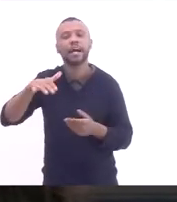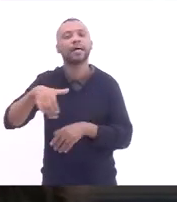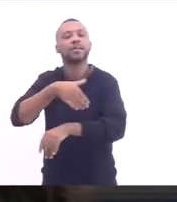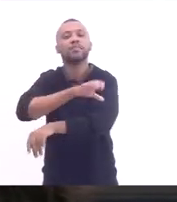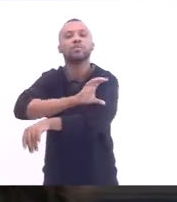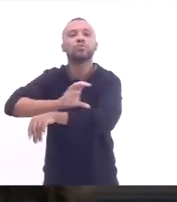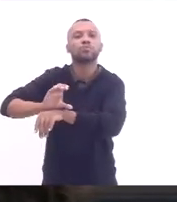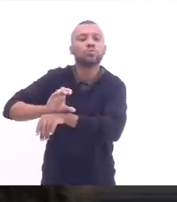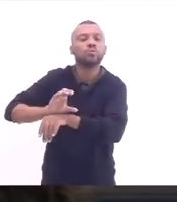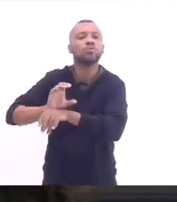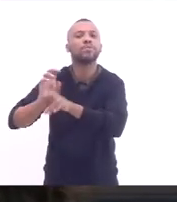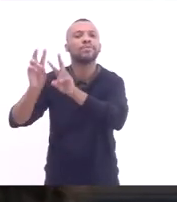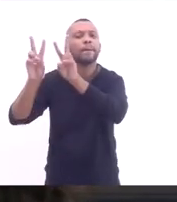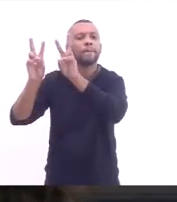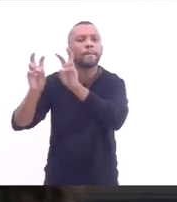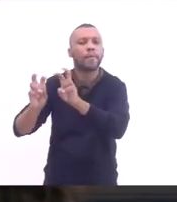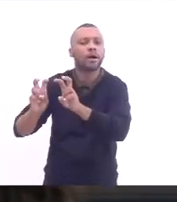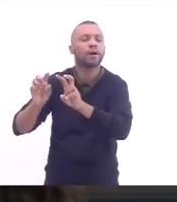não é só na questão